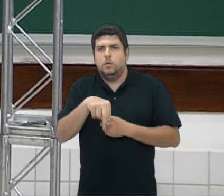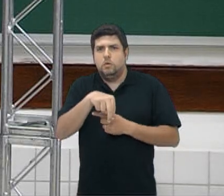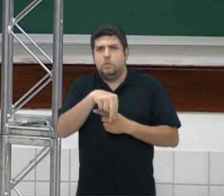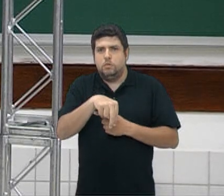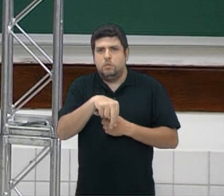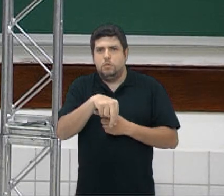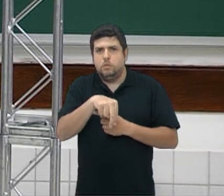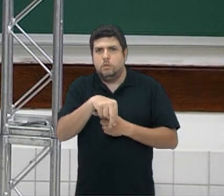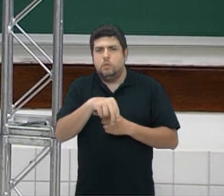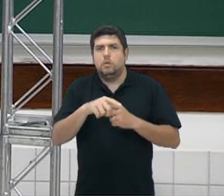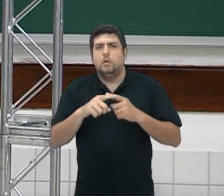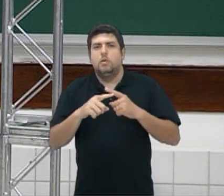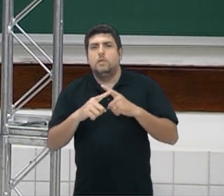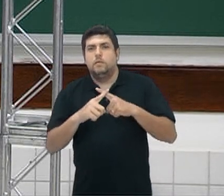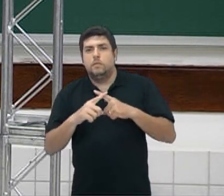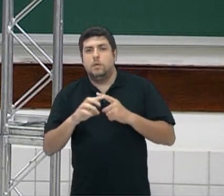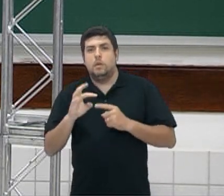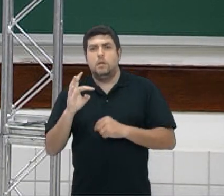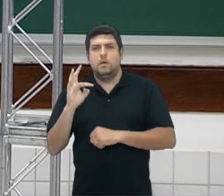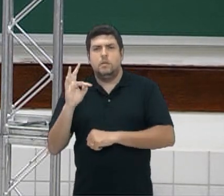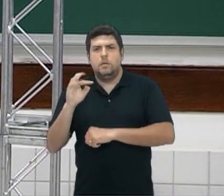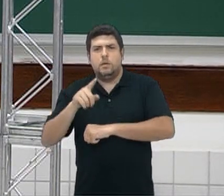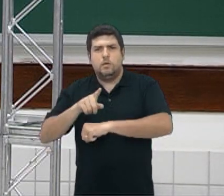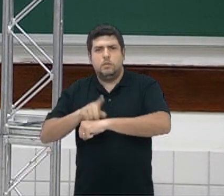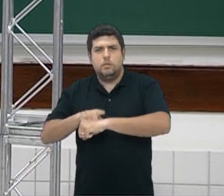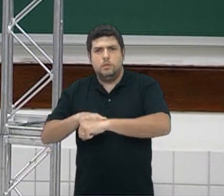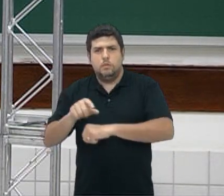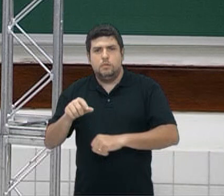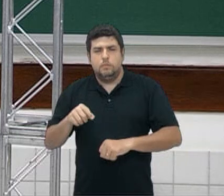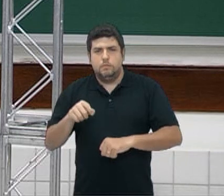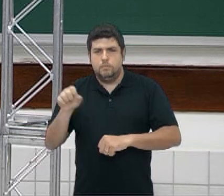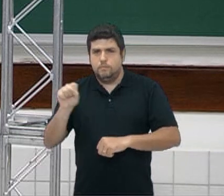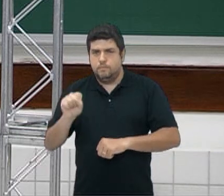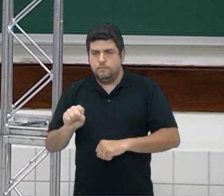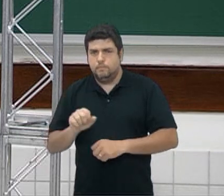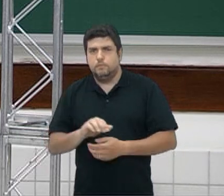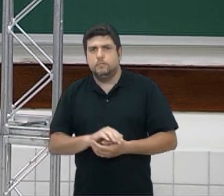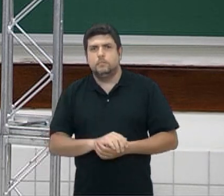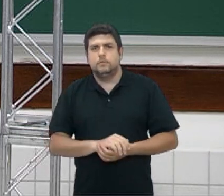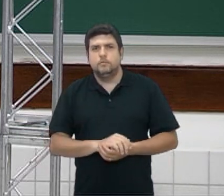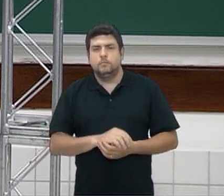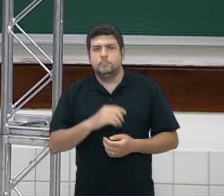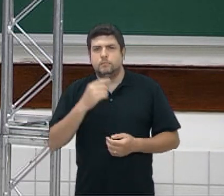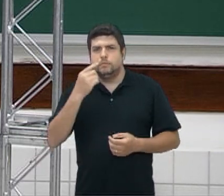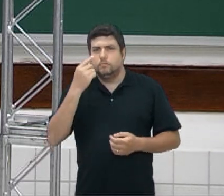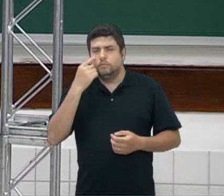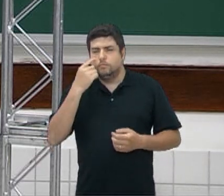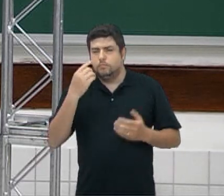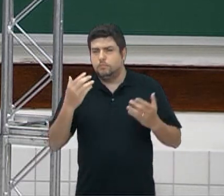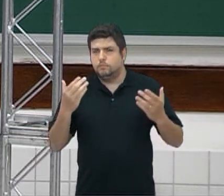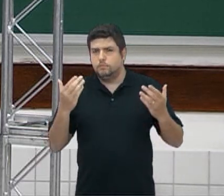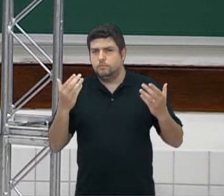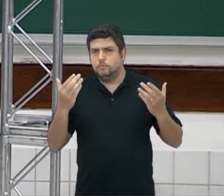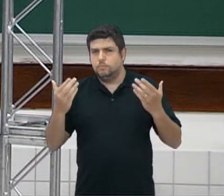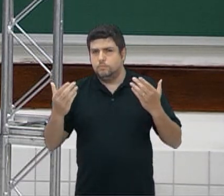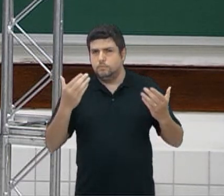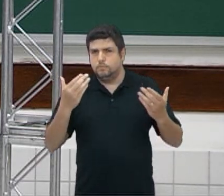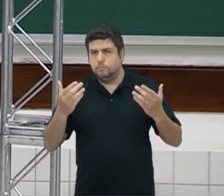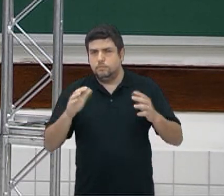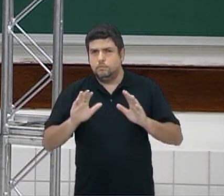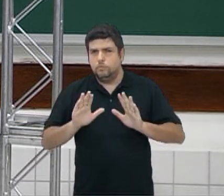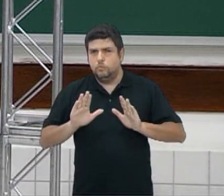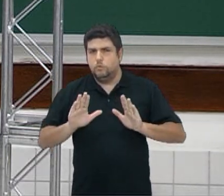segundos. Vamos fazer uma analogia aqui, fazendo uma análise com a questão do impulso